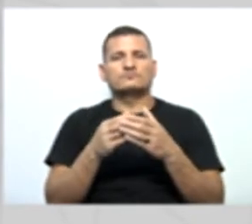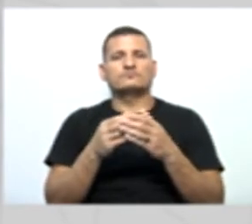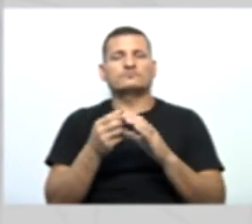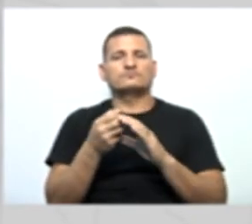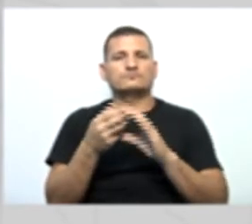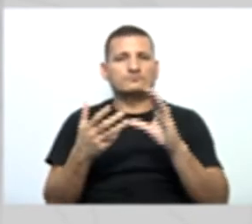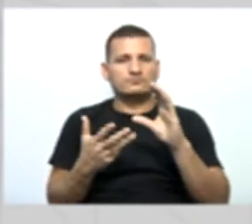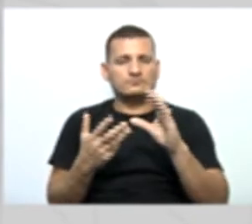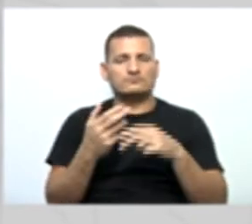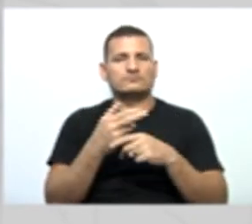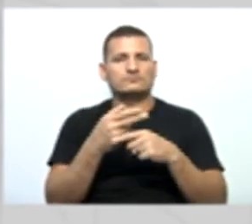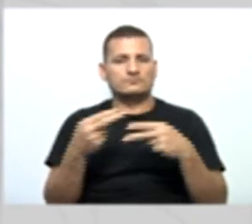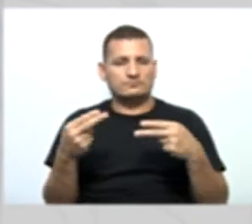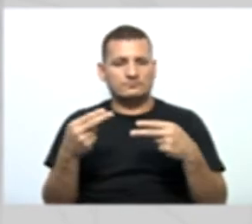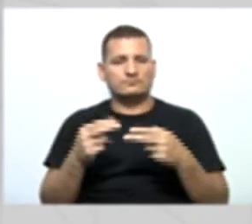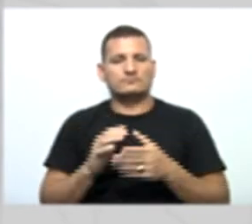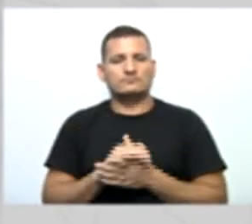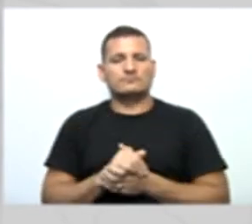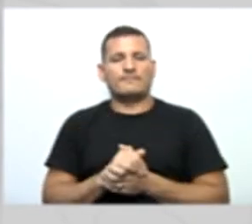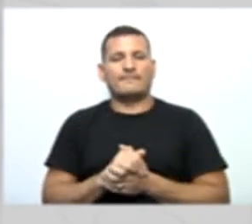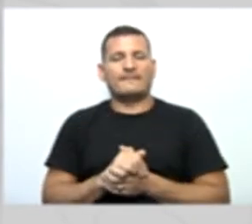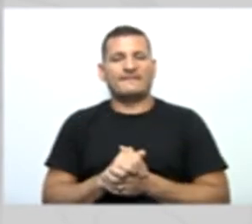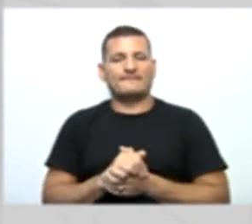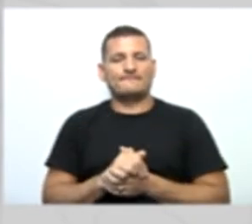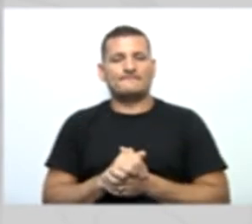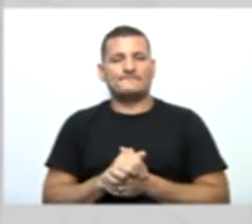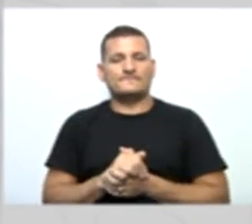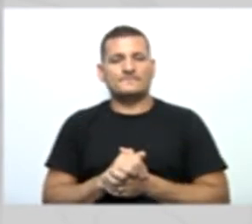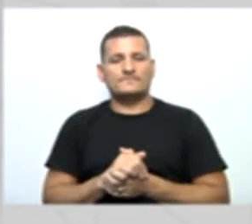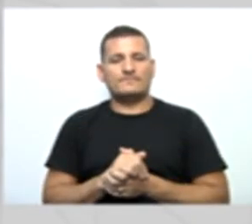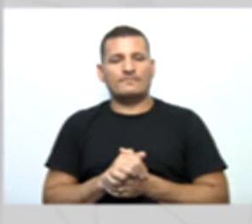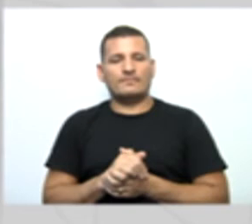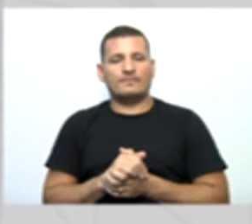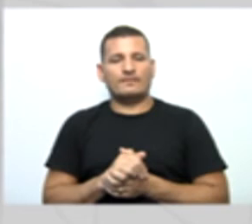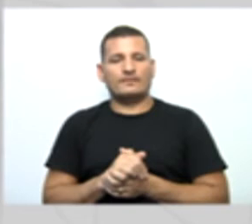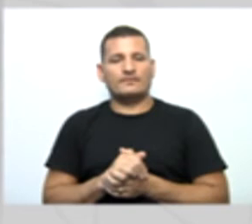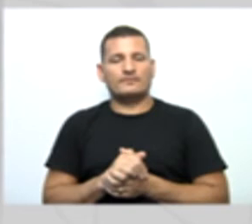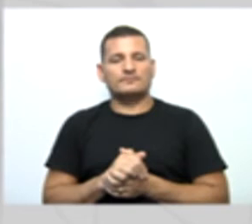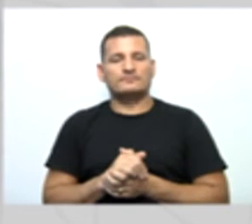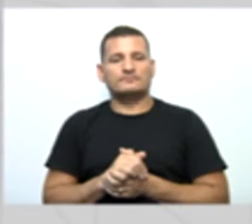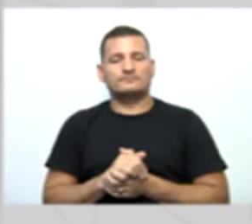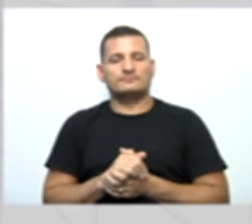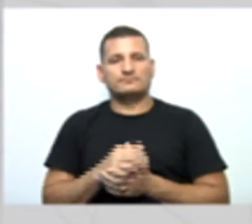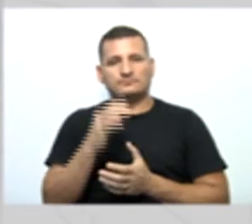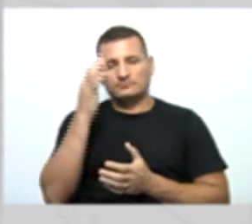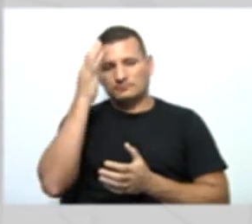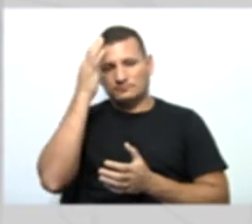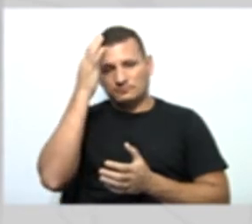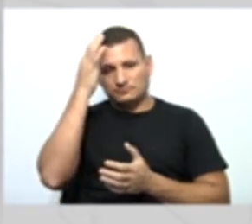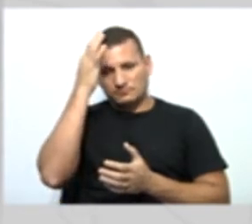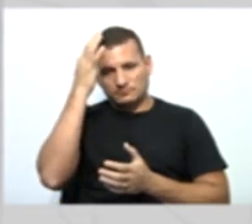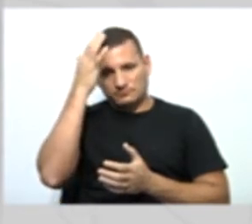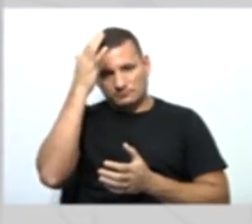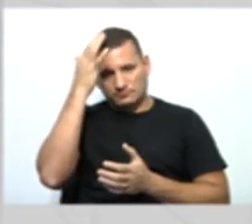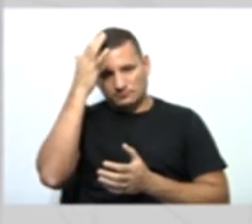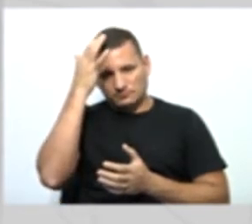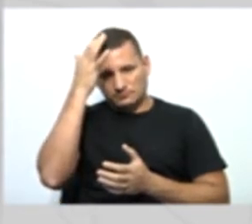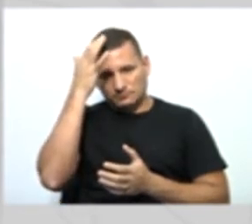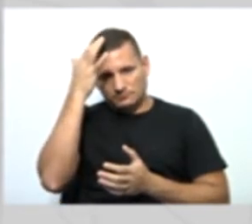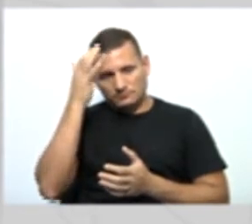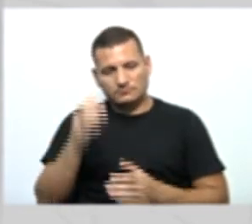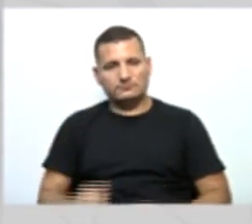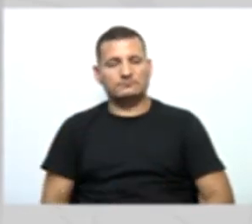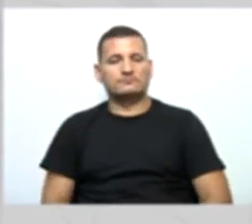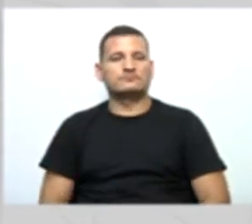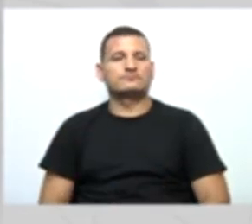Está certo? Certíssimo, certíssimo. Vamos anotar o conceito aqui para facilitar certa compreensão. Vou só apagar o que a gente escreveu aqui sobre o